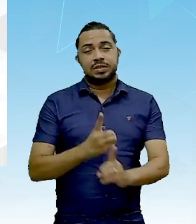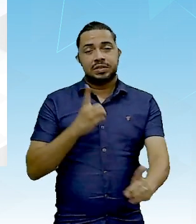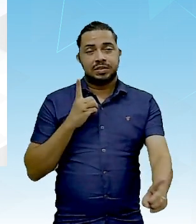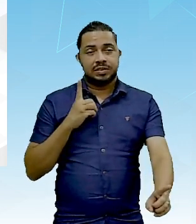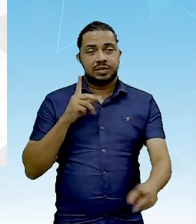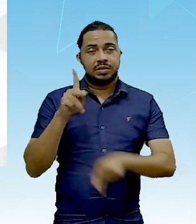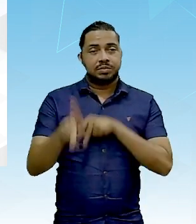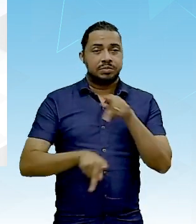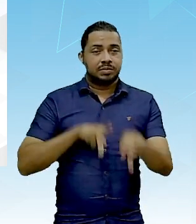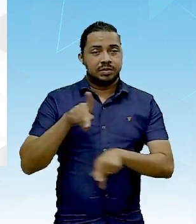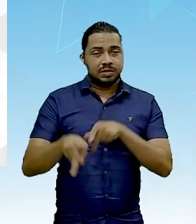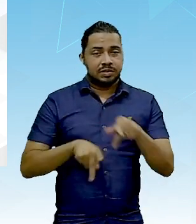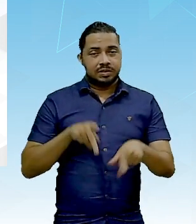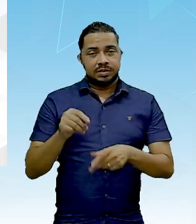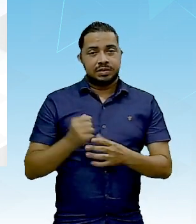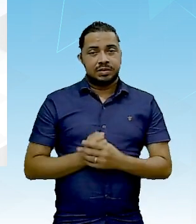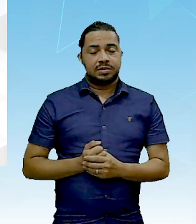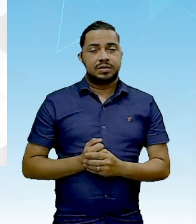que a população